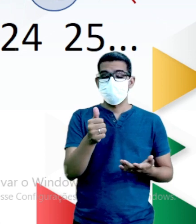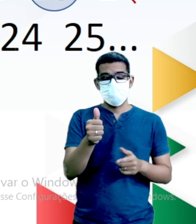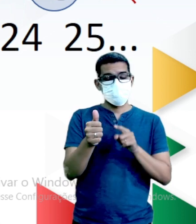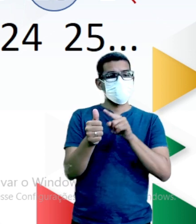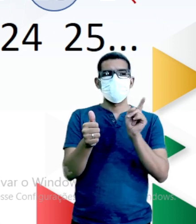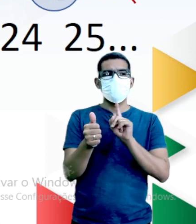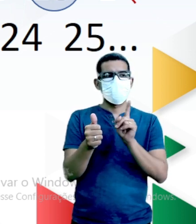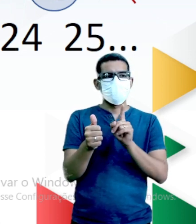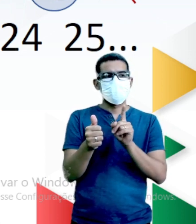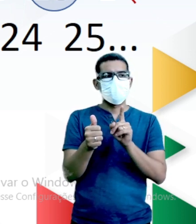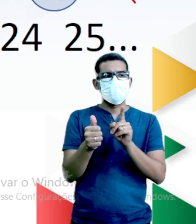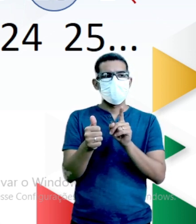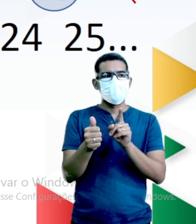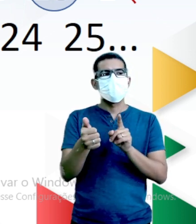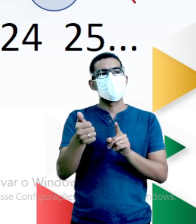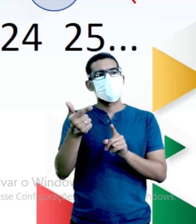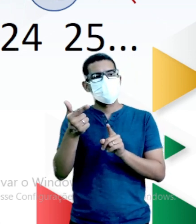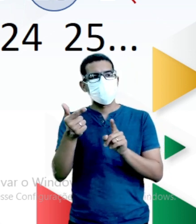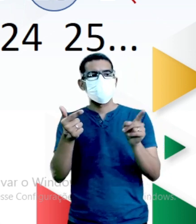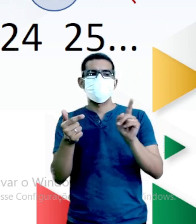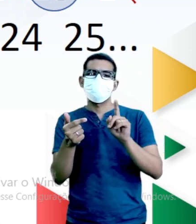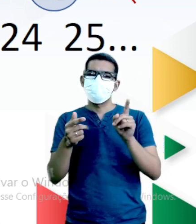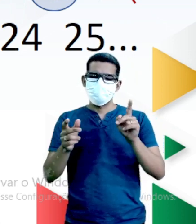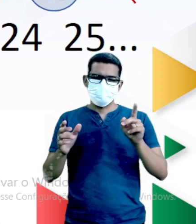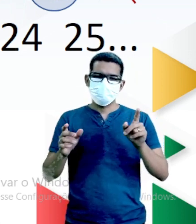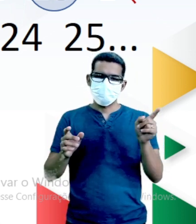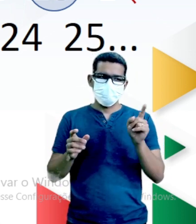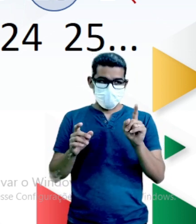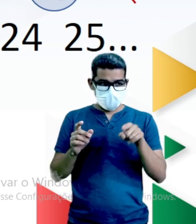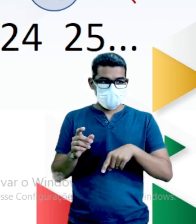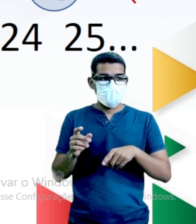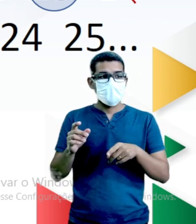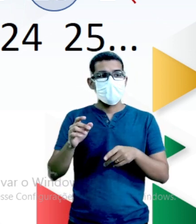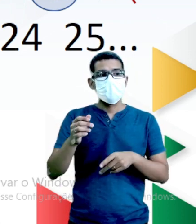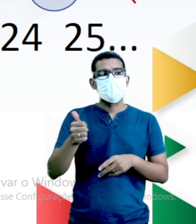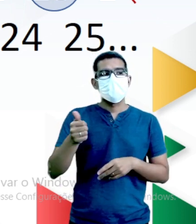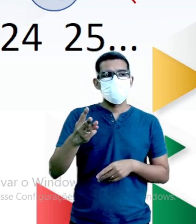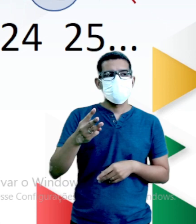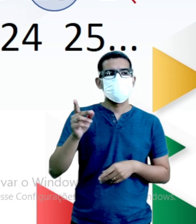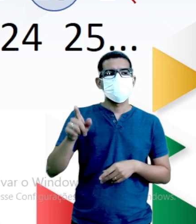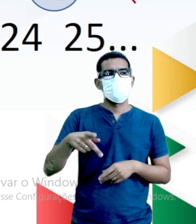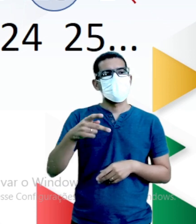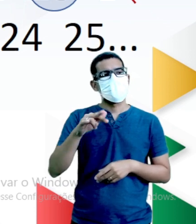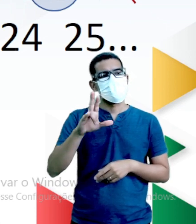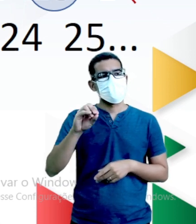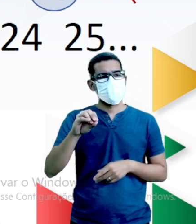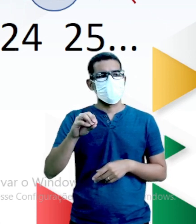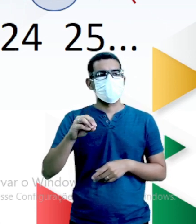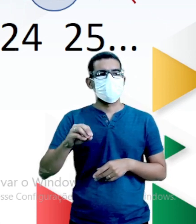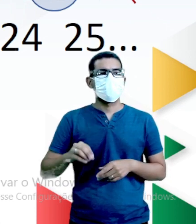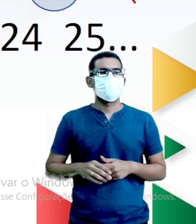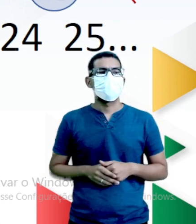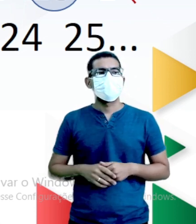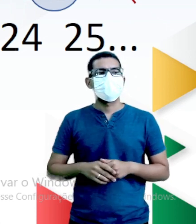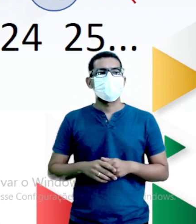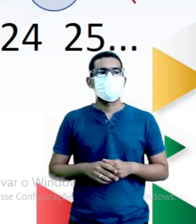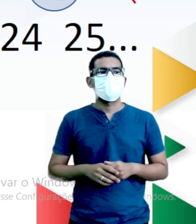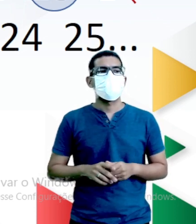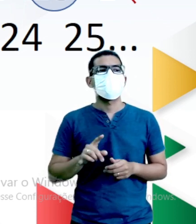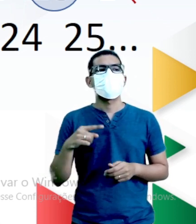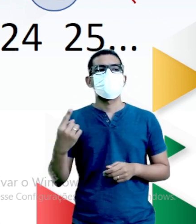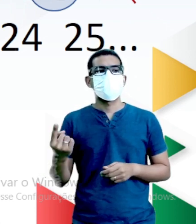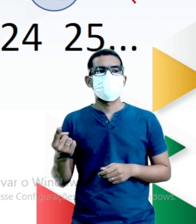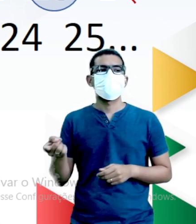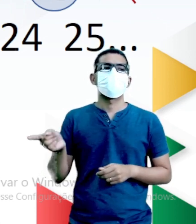15 é composto, o 16 é composto, o 17 não. Tá? Qual é o próximo que é composto? O 19. E qual é o